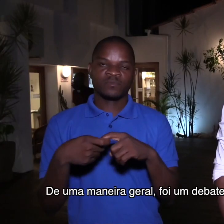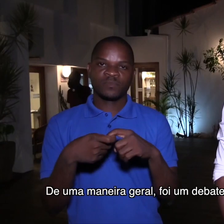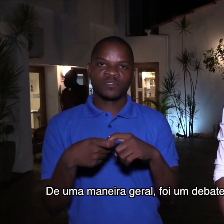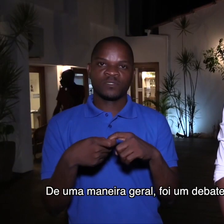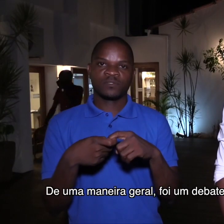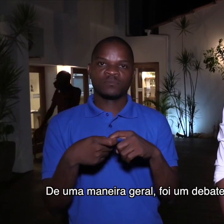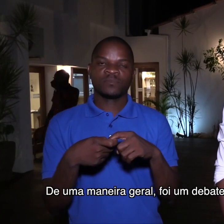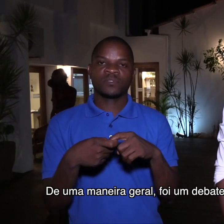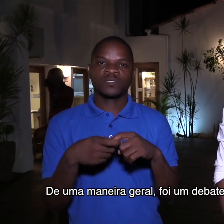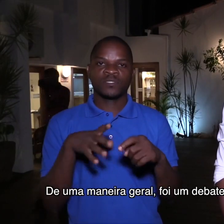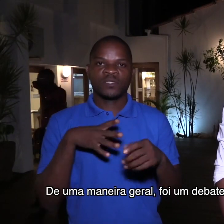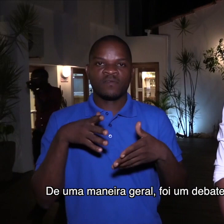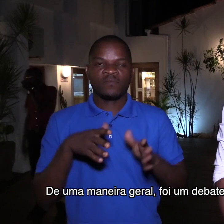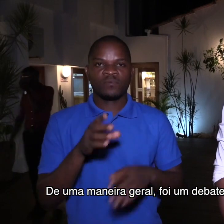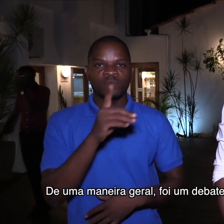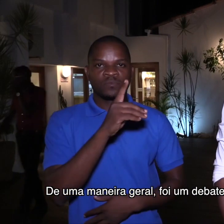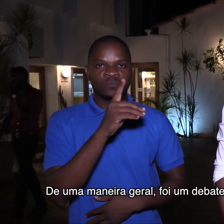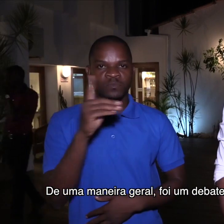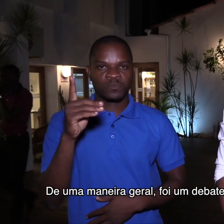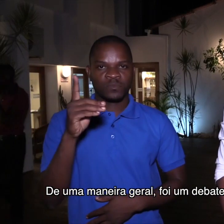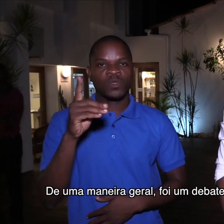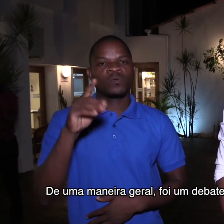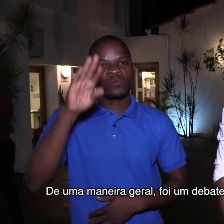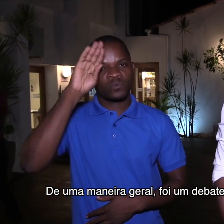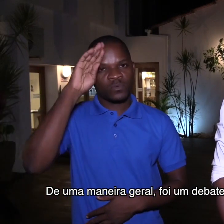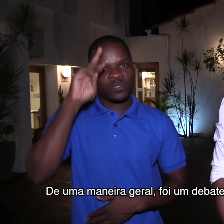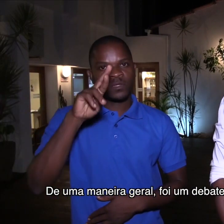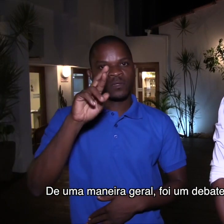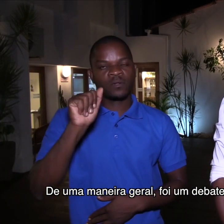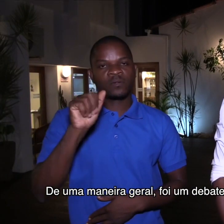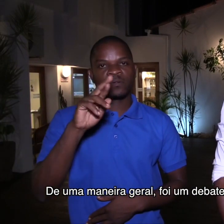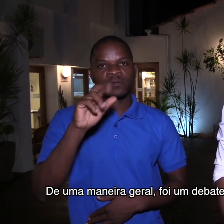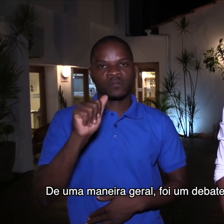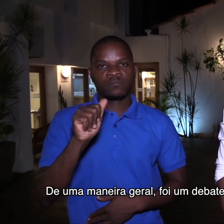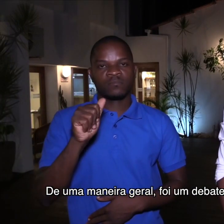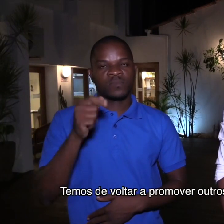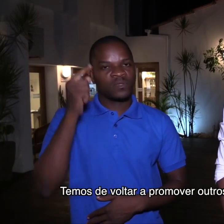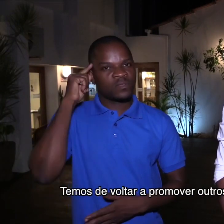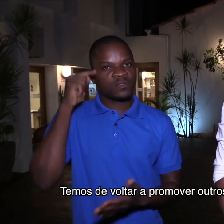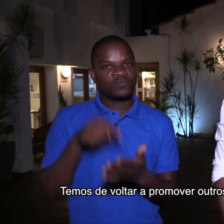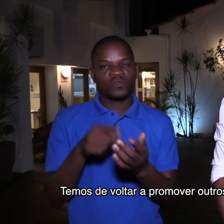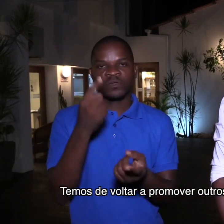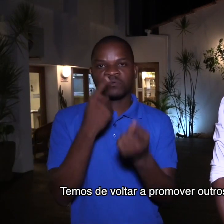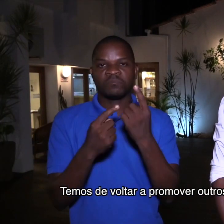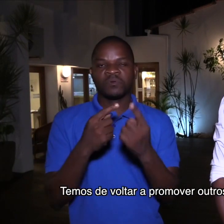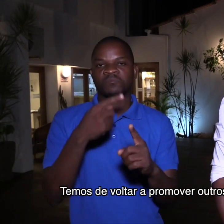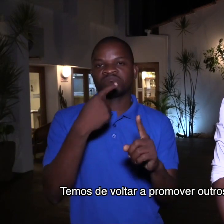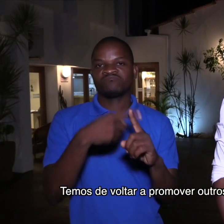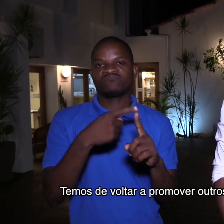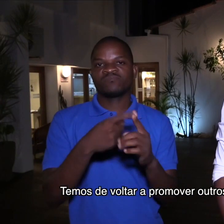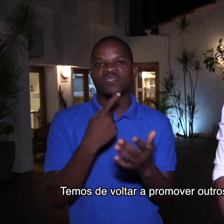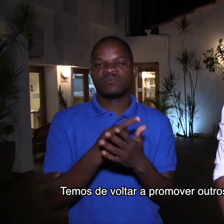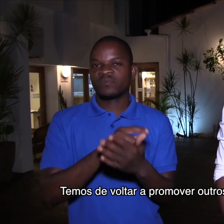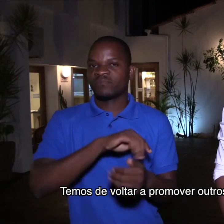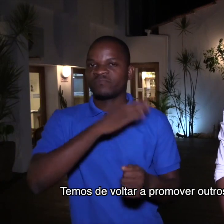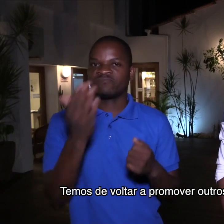Então, de uma maneira geral, foi um debate muito bom, muito produtivo e que temos que voltar a